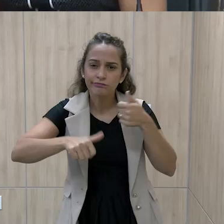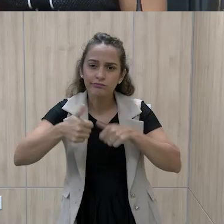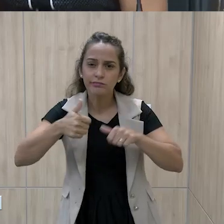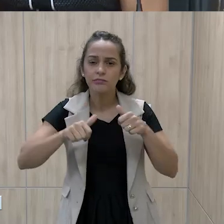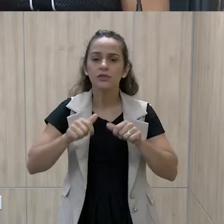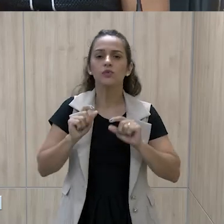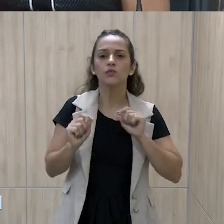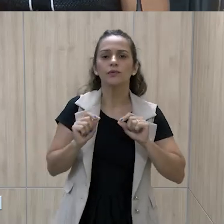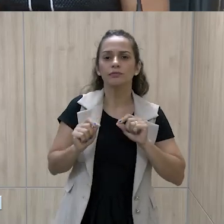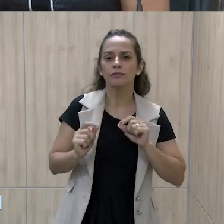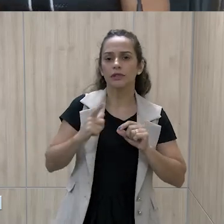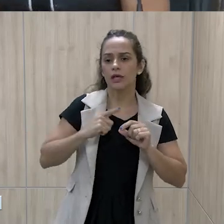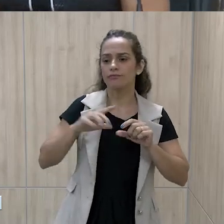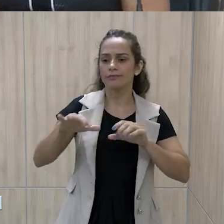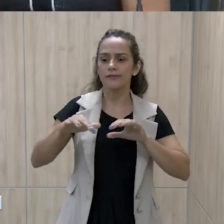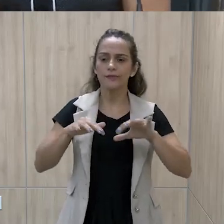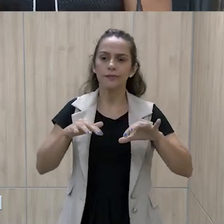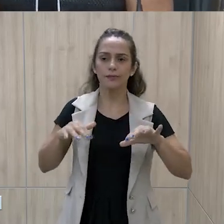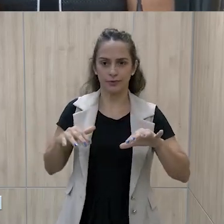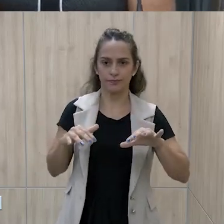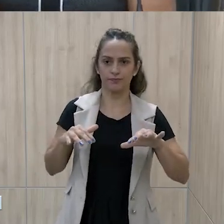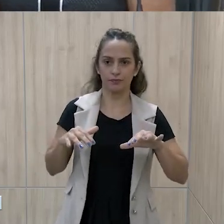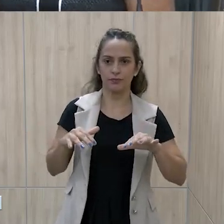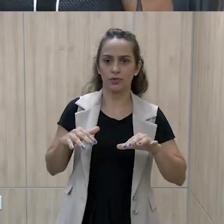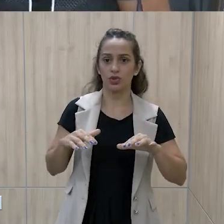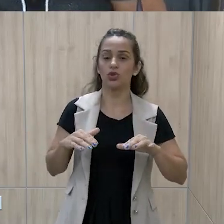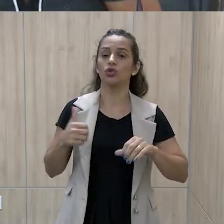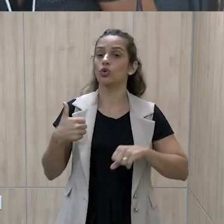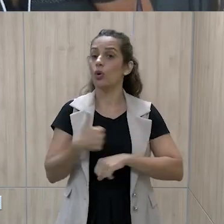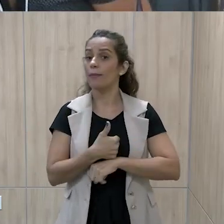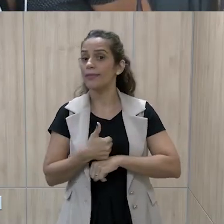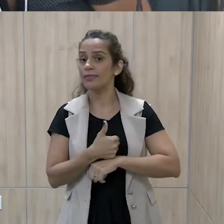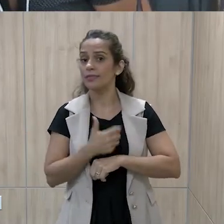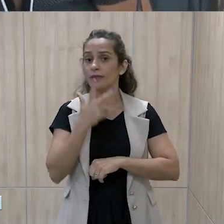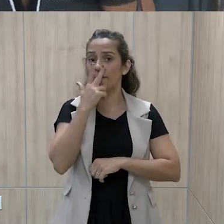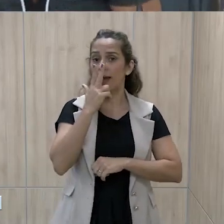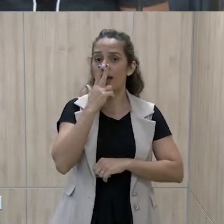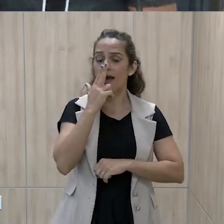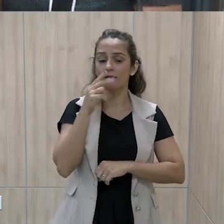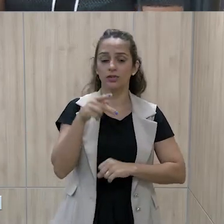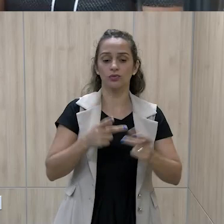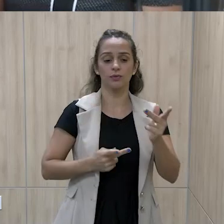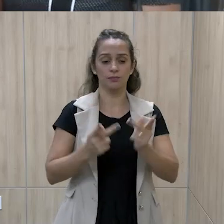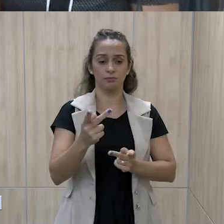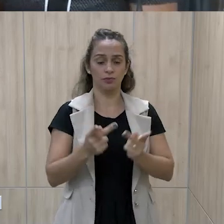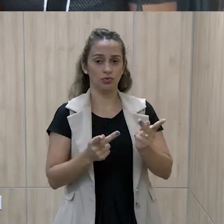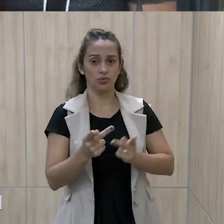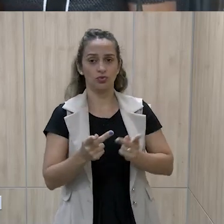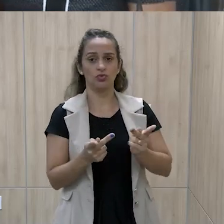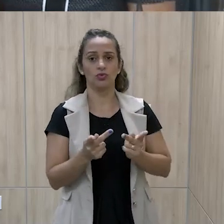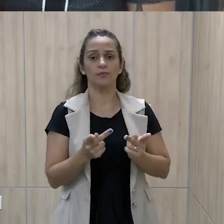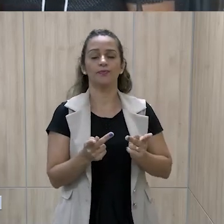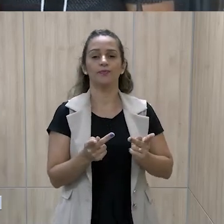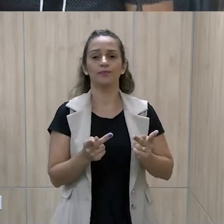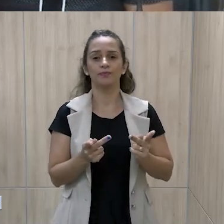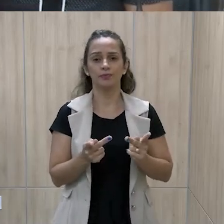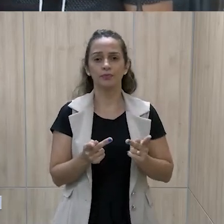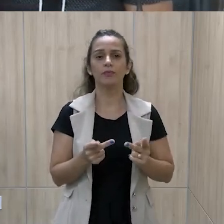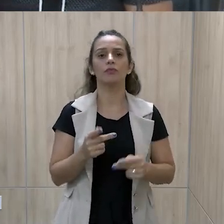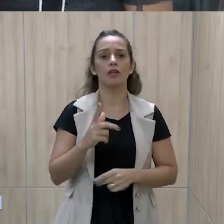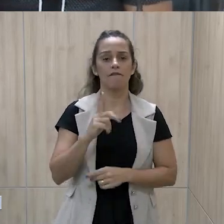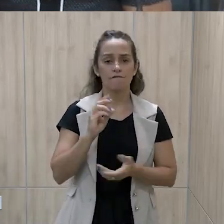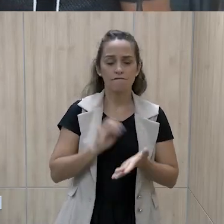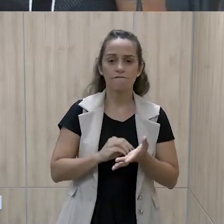análise no tocante a divisão senhor presidente me parece que o projeto